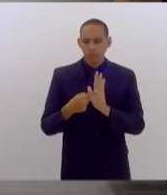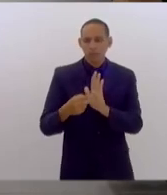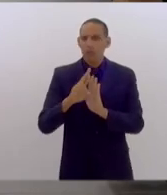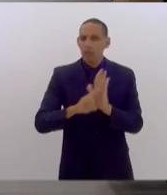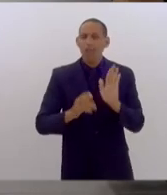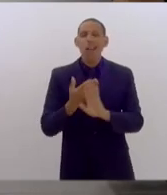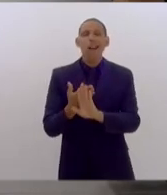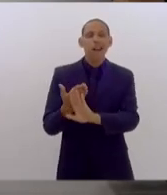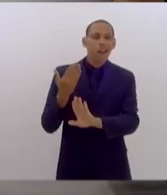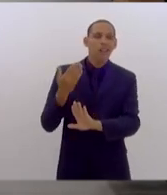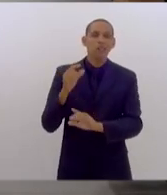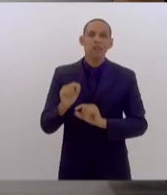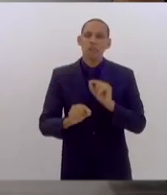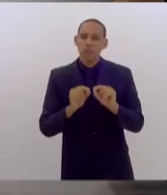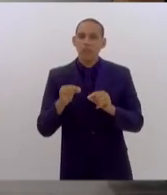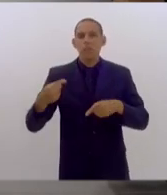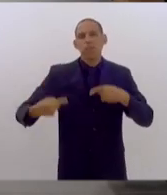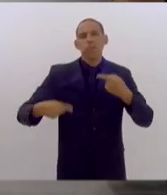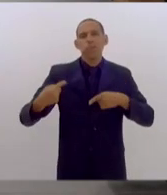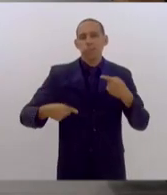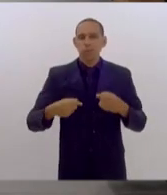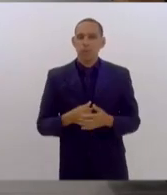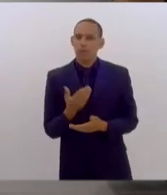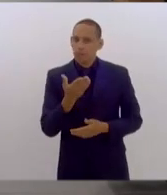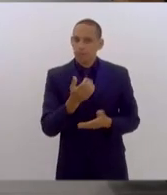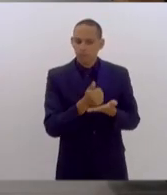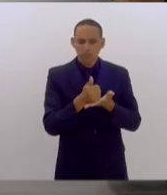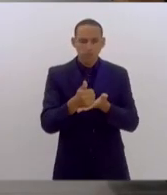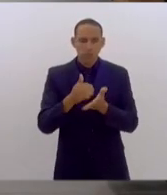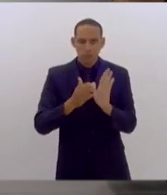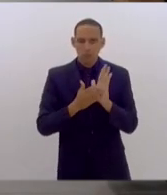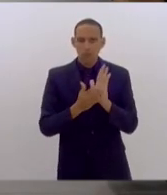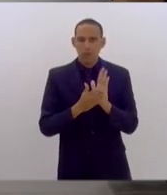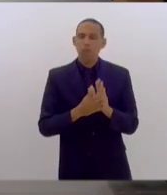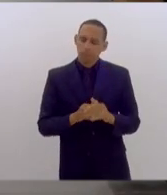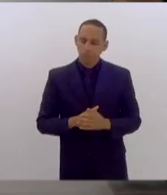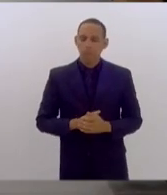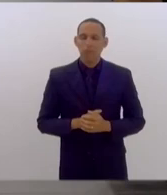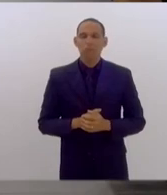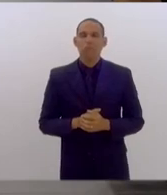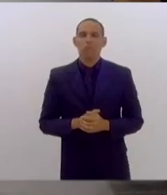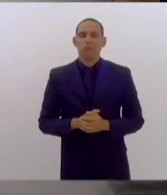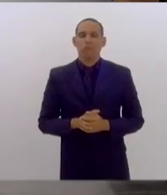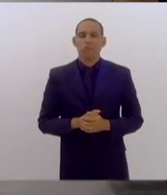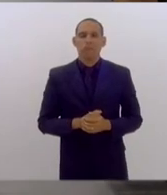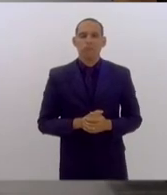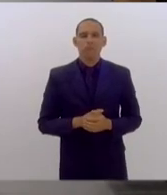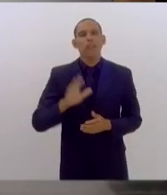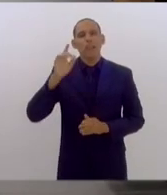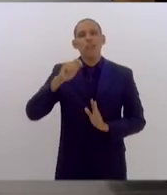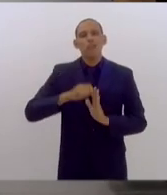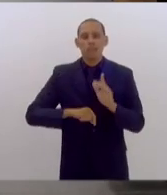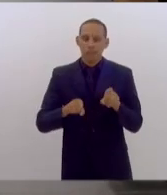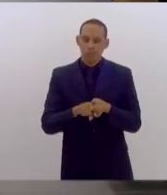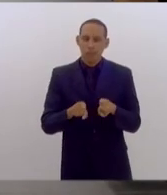apresentação de relatório pudéssemos discutir essa questão que você se propõe pois não queria